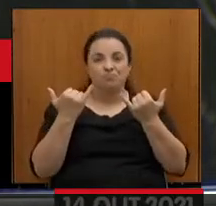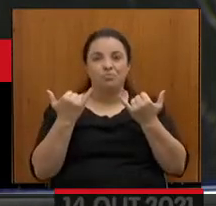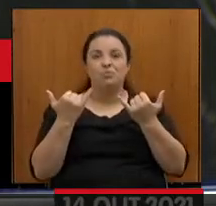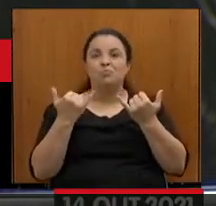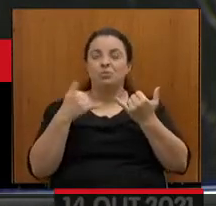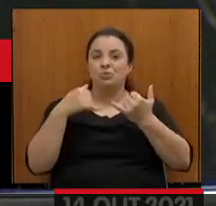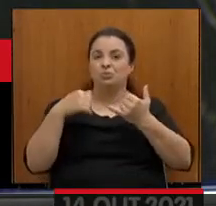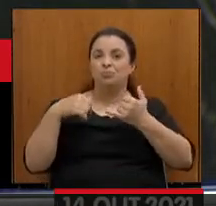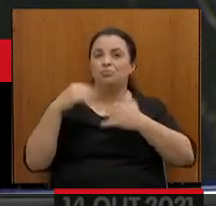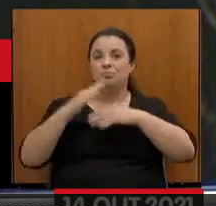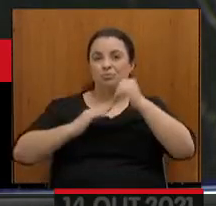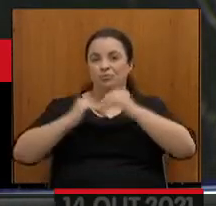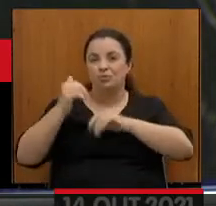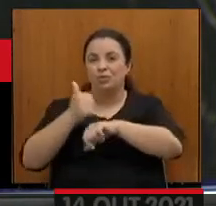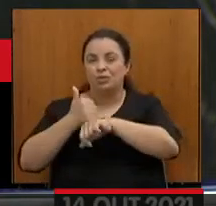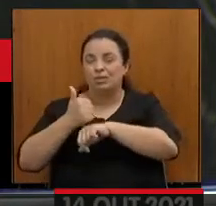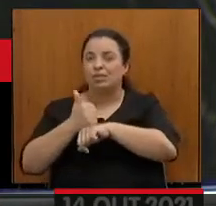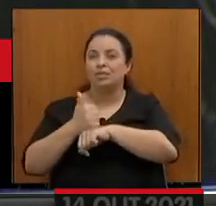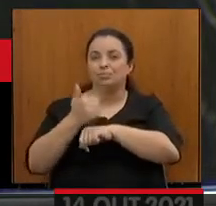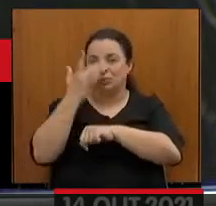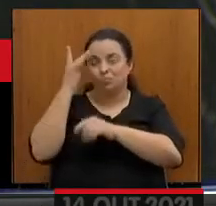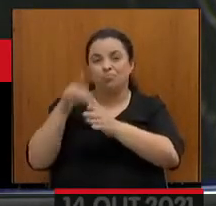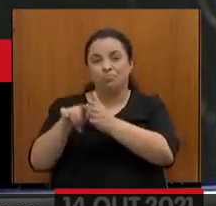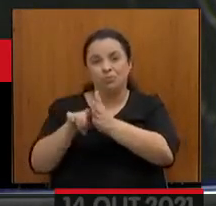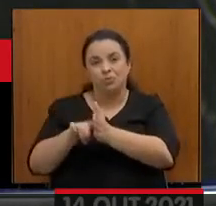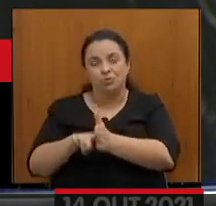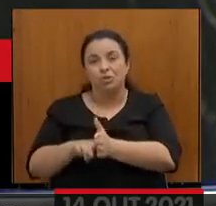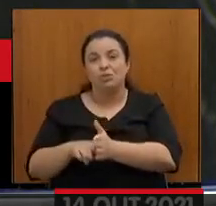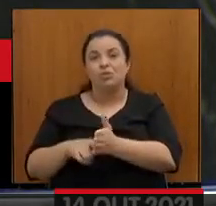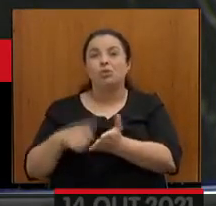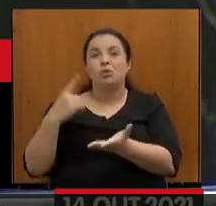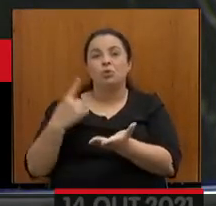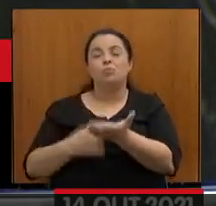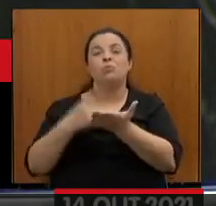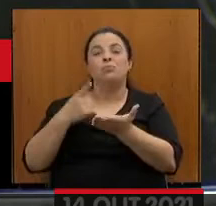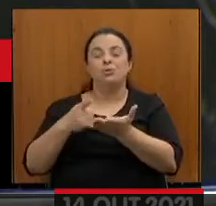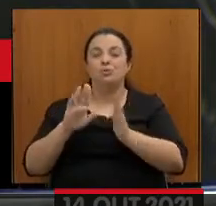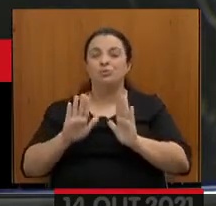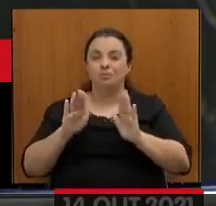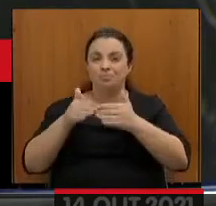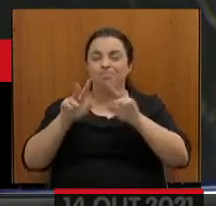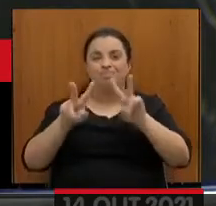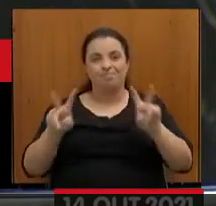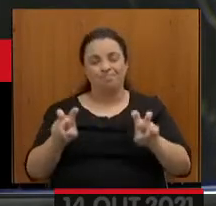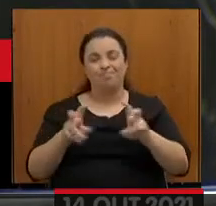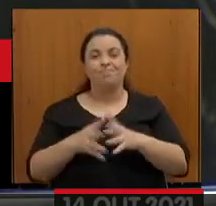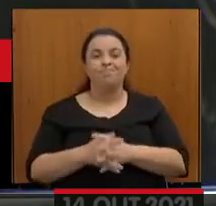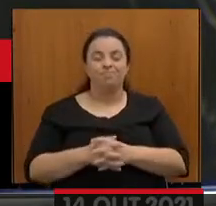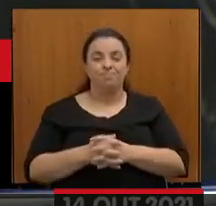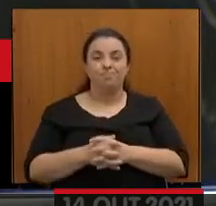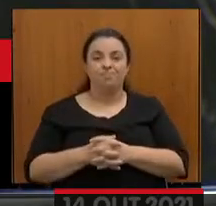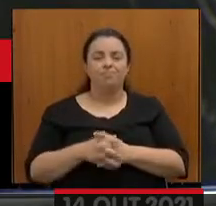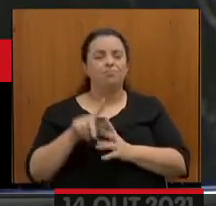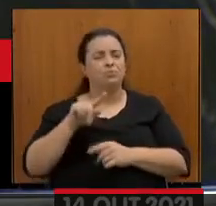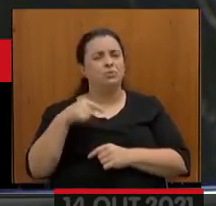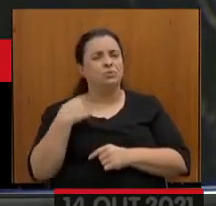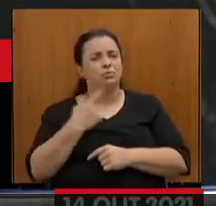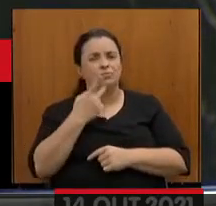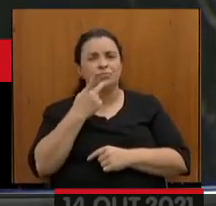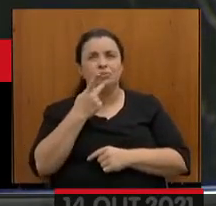estudiosos, comprometidos com essa causa. Nós estamos falando aqui, gente, de cerca de